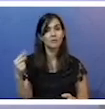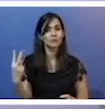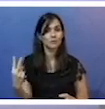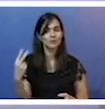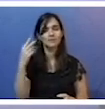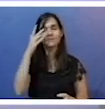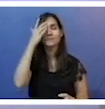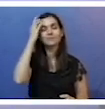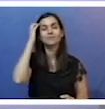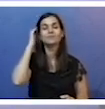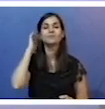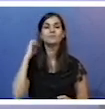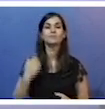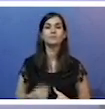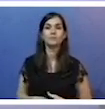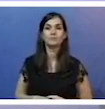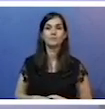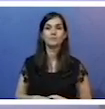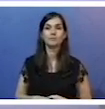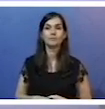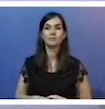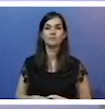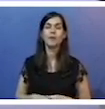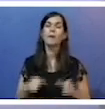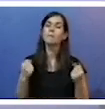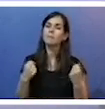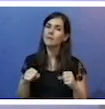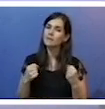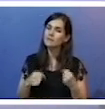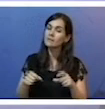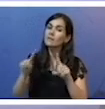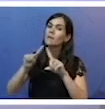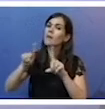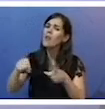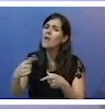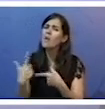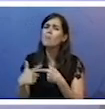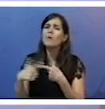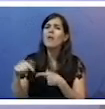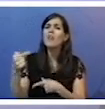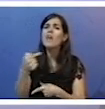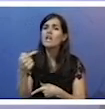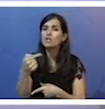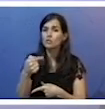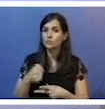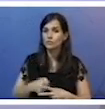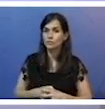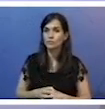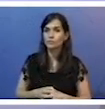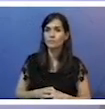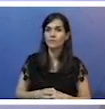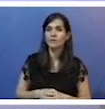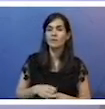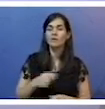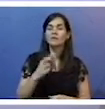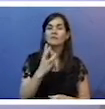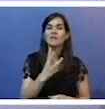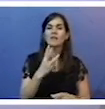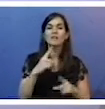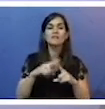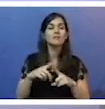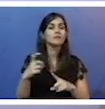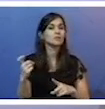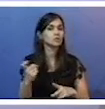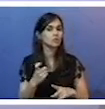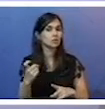no lugar do X eu coloco menos dois tem que ser dentro do parente do que negativo ó tô aqui uma três vezes x 3